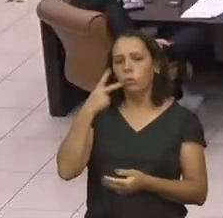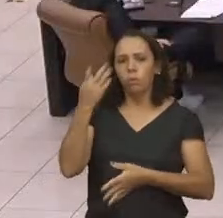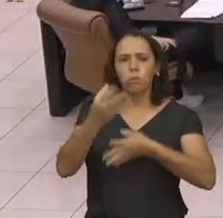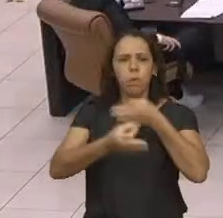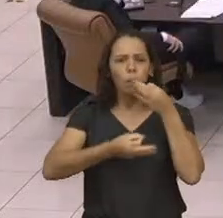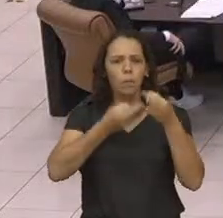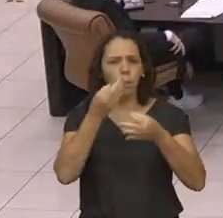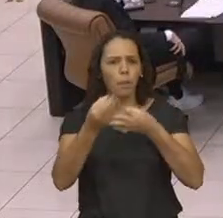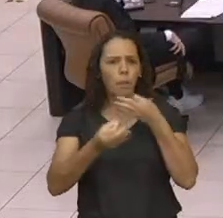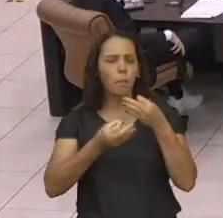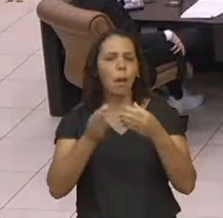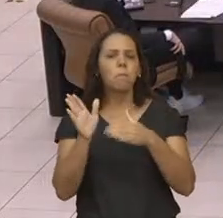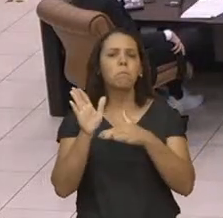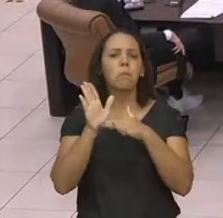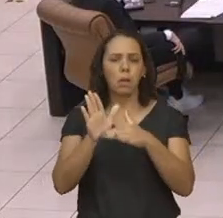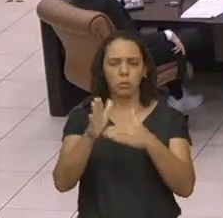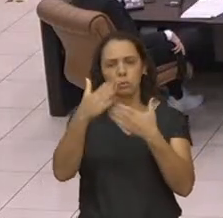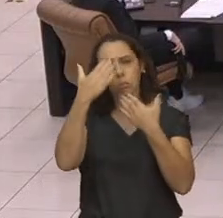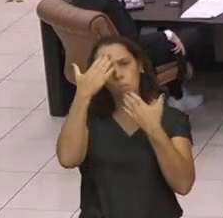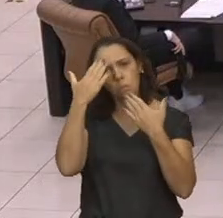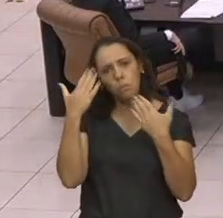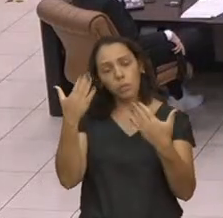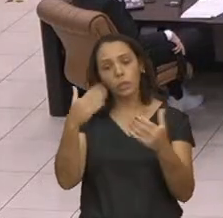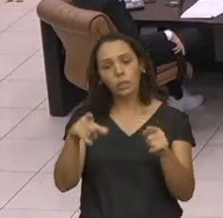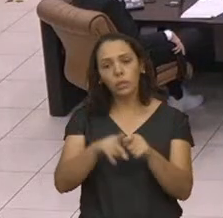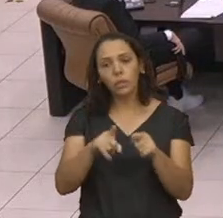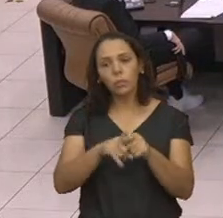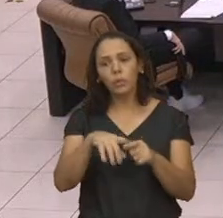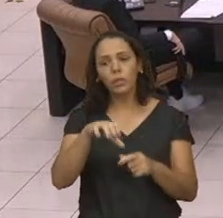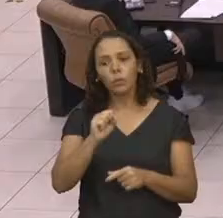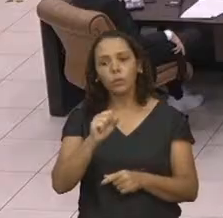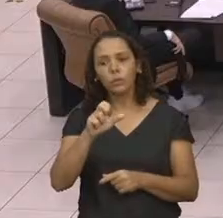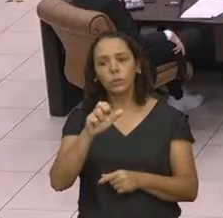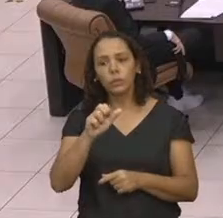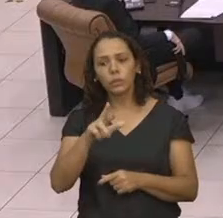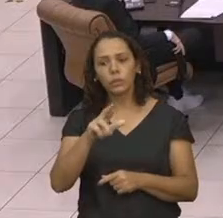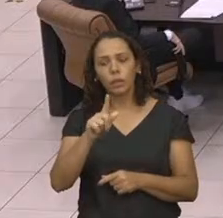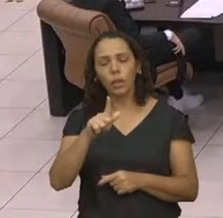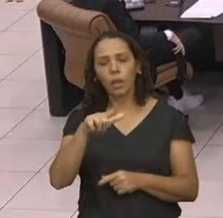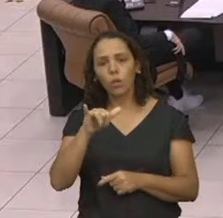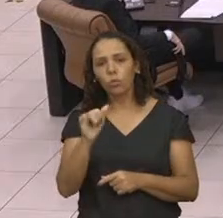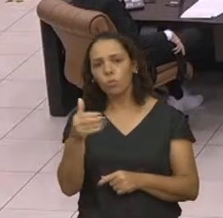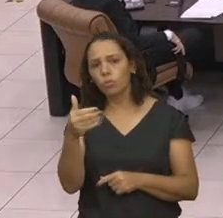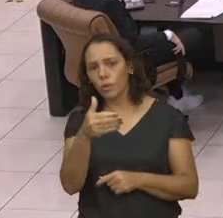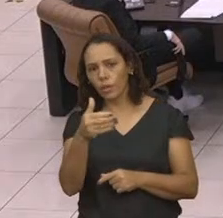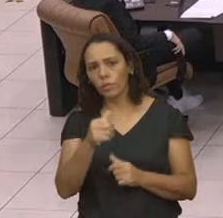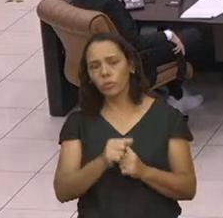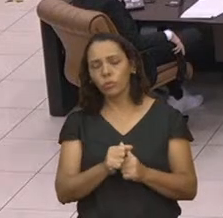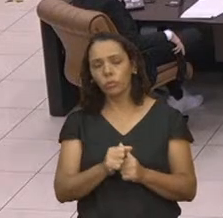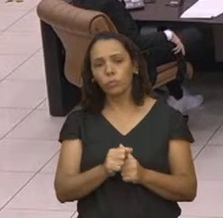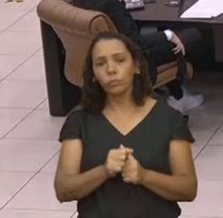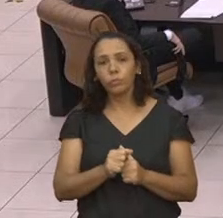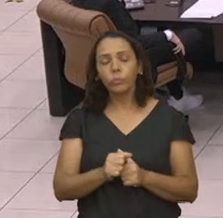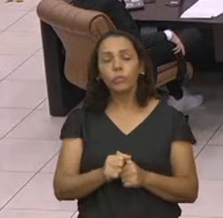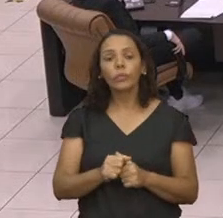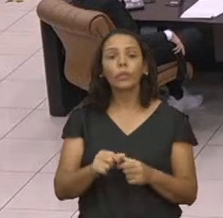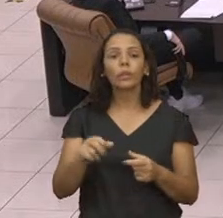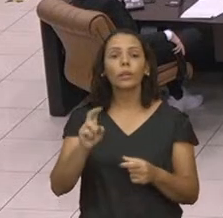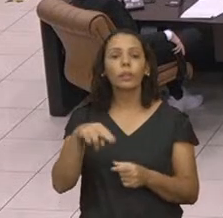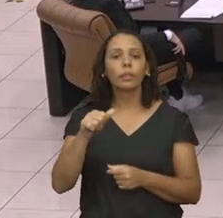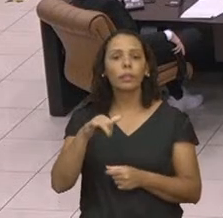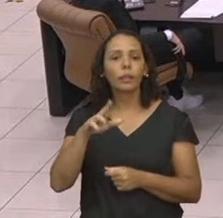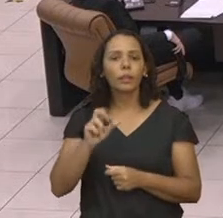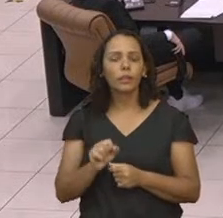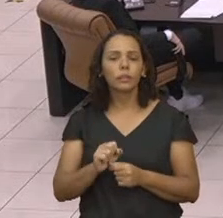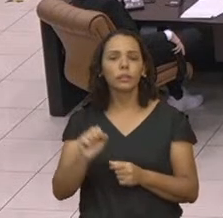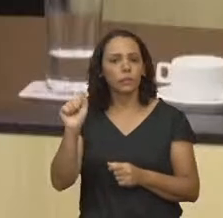falas de contribuição, o vereador Sérgio Camargo, que hoje está aqui com a gente, agradecer a dona Nair, a Associação Senhor da Vida, Casa